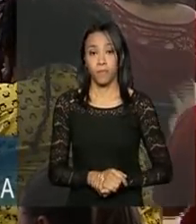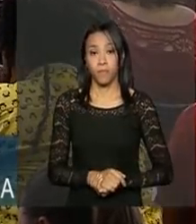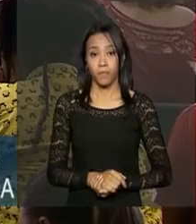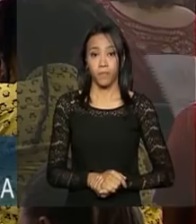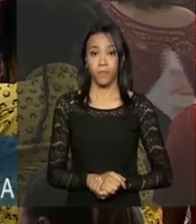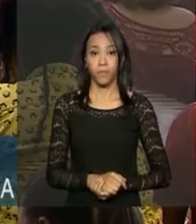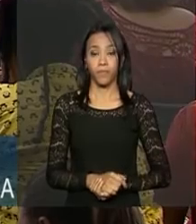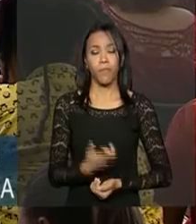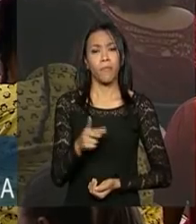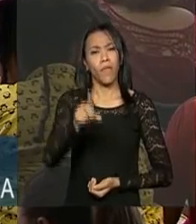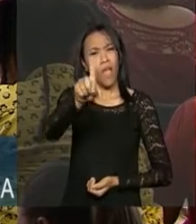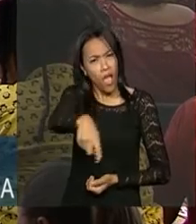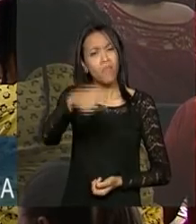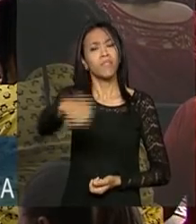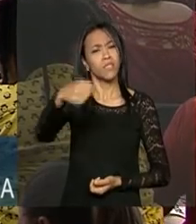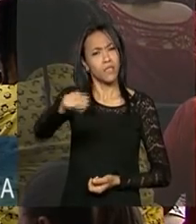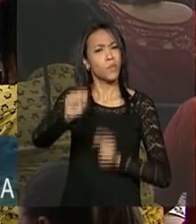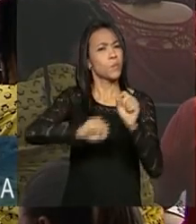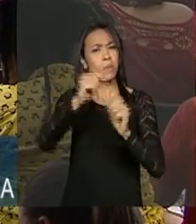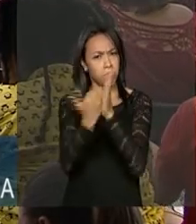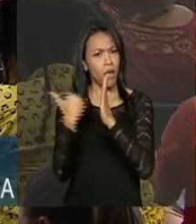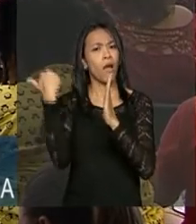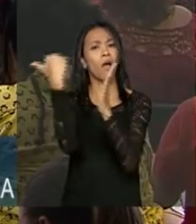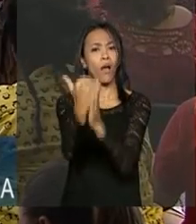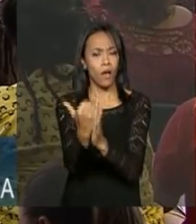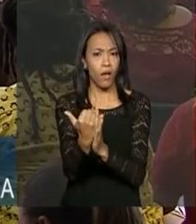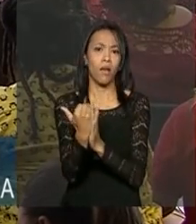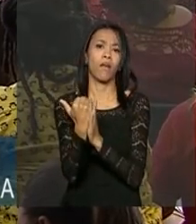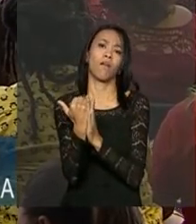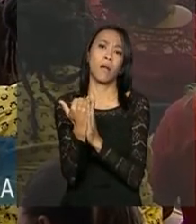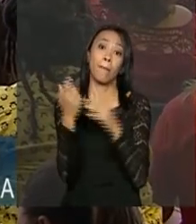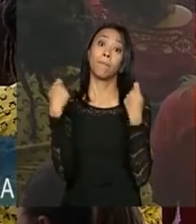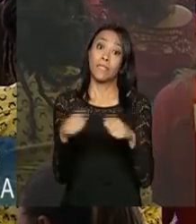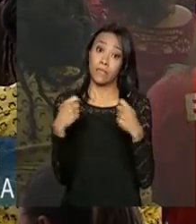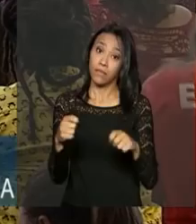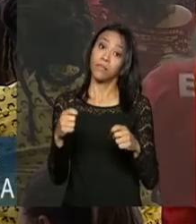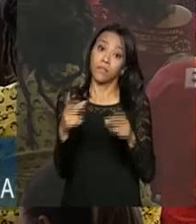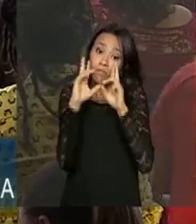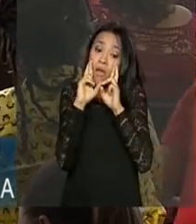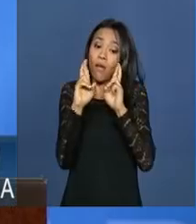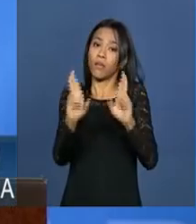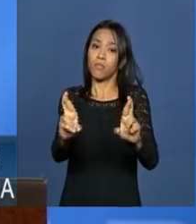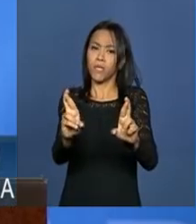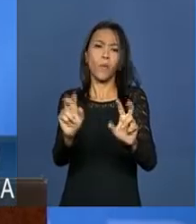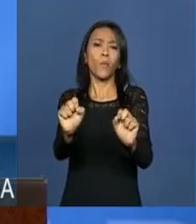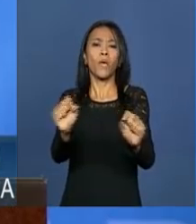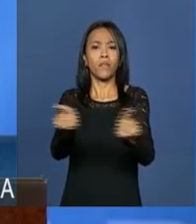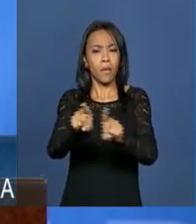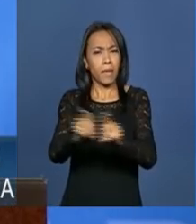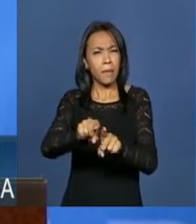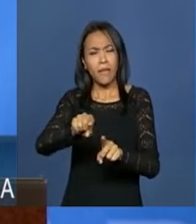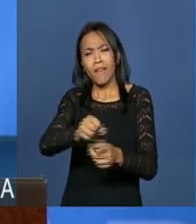mim. É preciso ainda mais. Devem ser respeitados também os